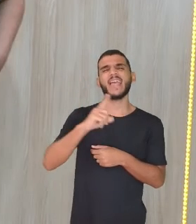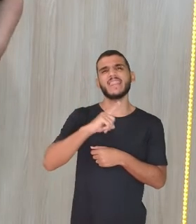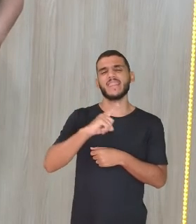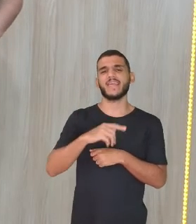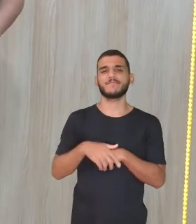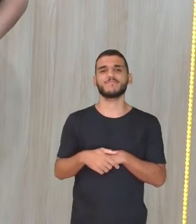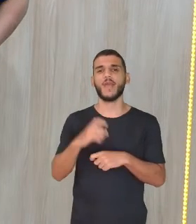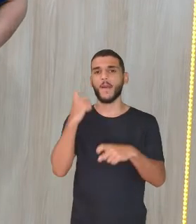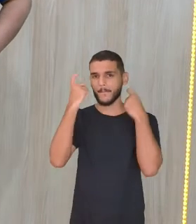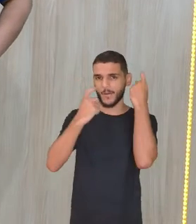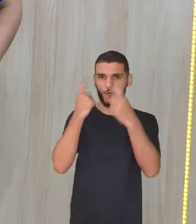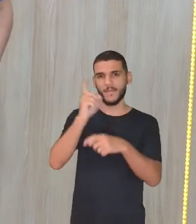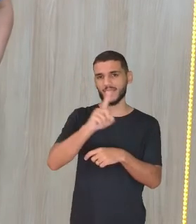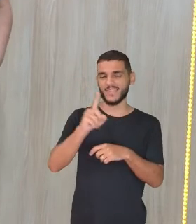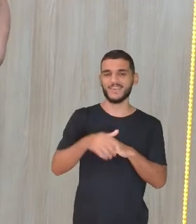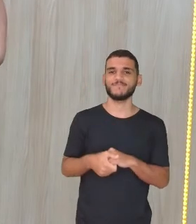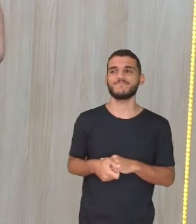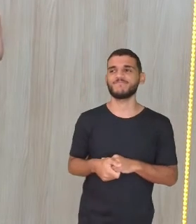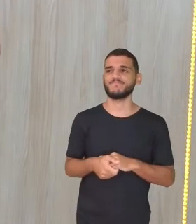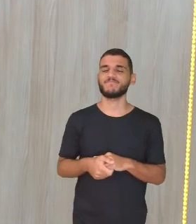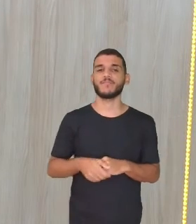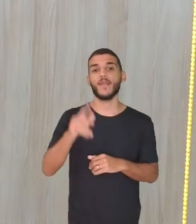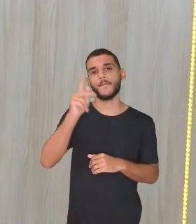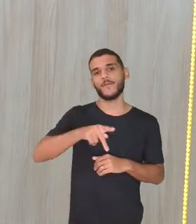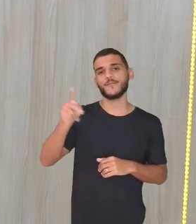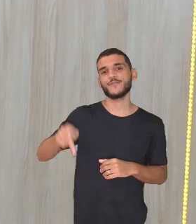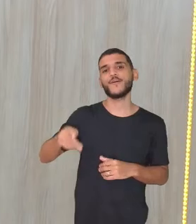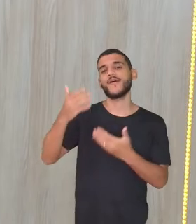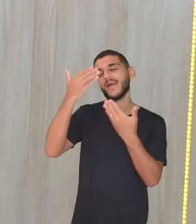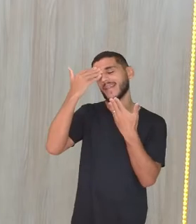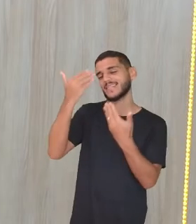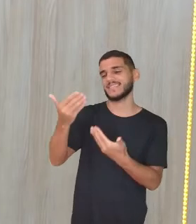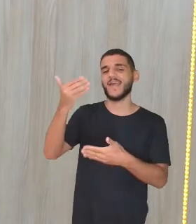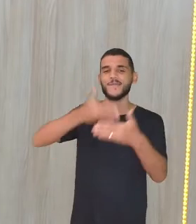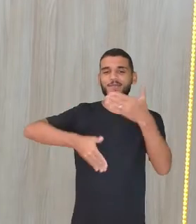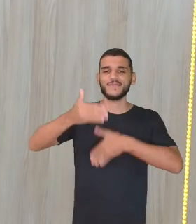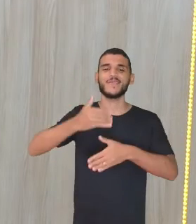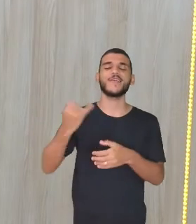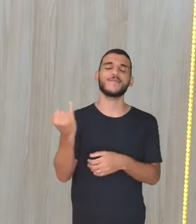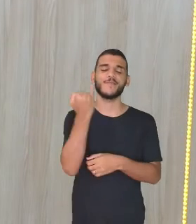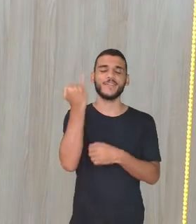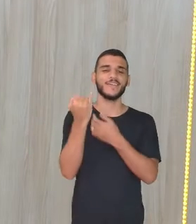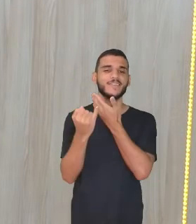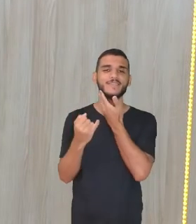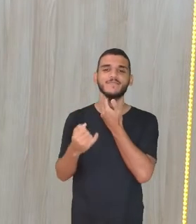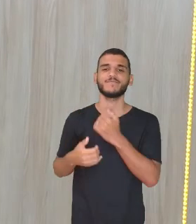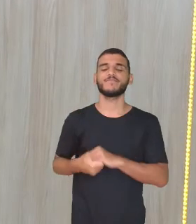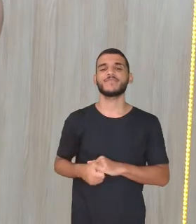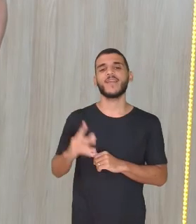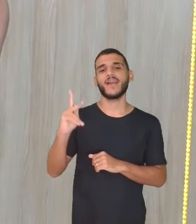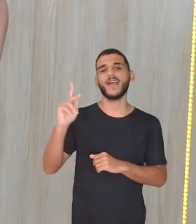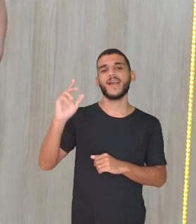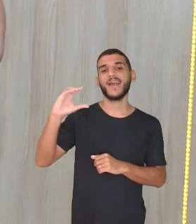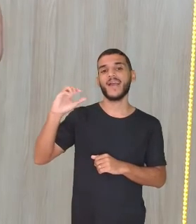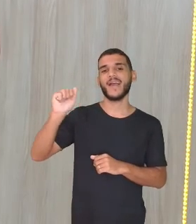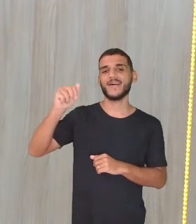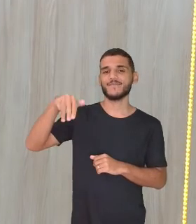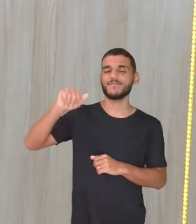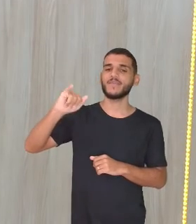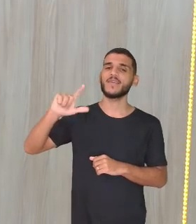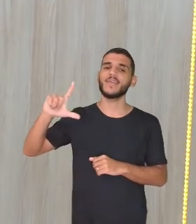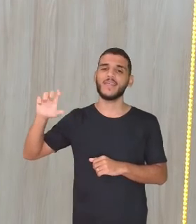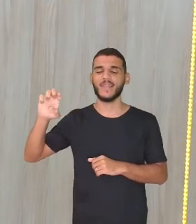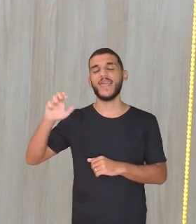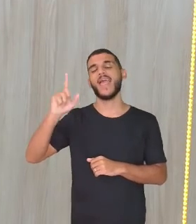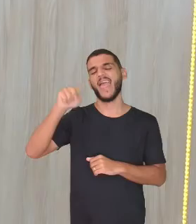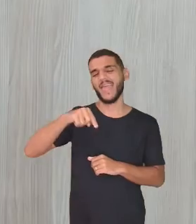preocupa. Tá certo. Professora Camila, eu quero agradecer mais uma vez. A sua participação é muito bom, né, gente? Camila é maravilhosa. Professora, aguardo você